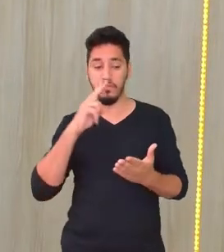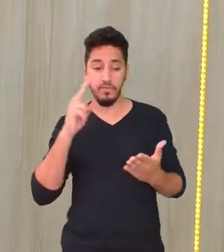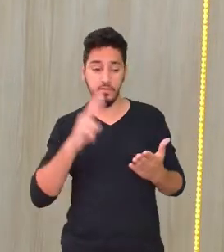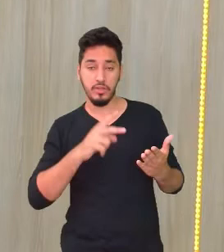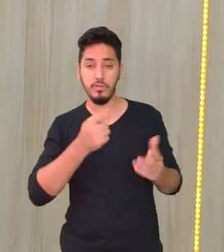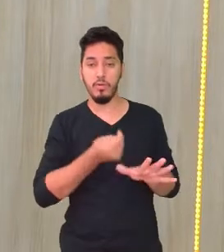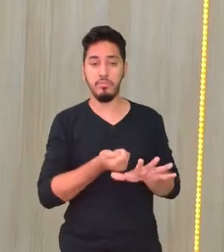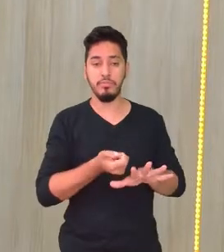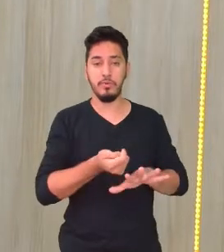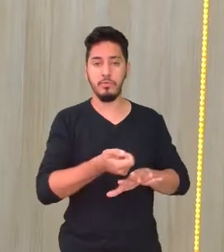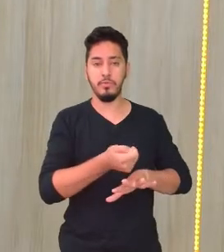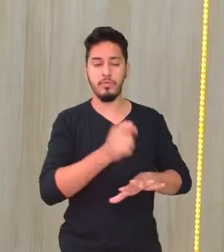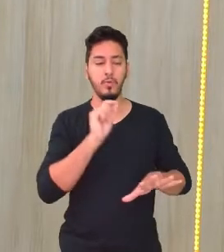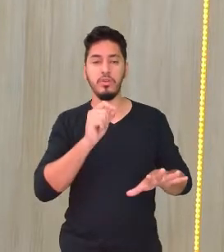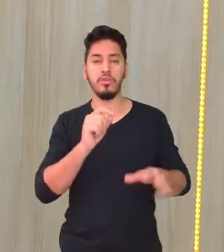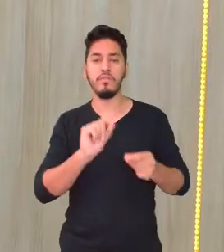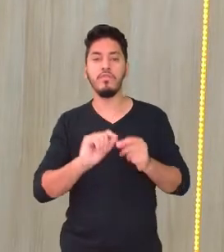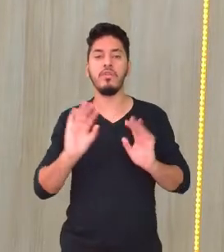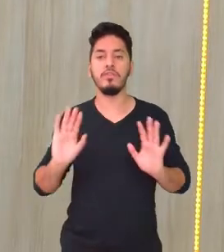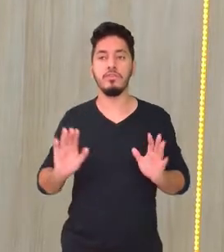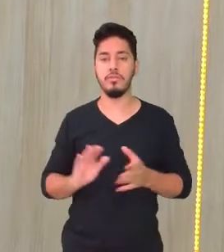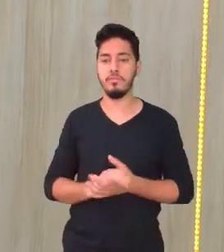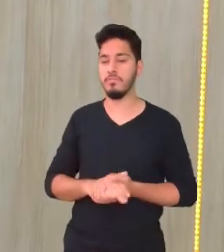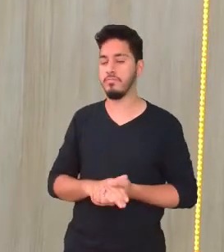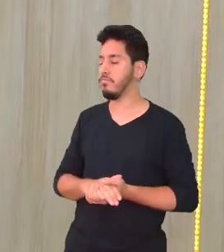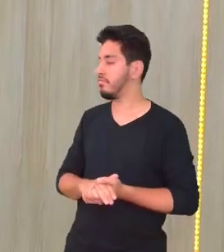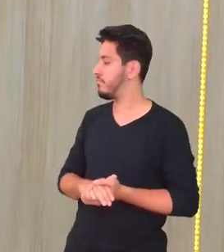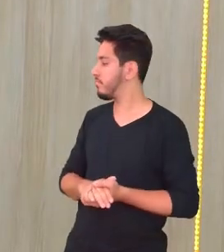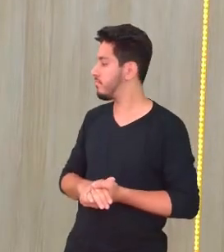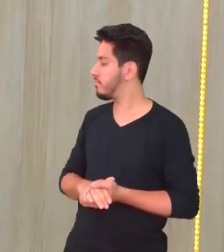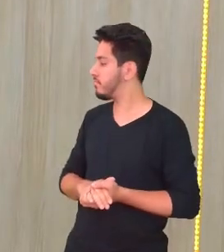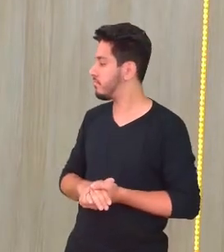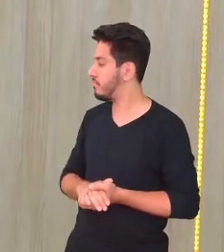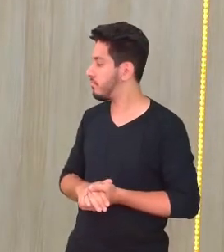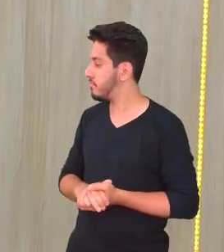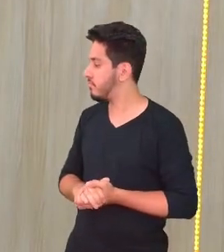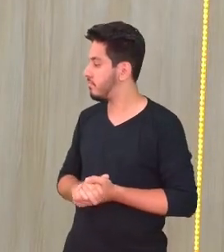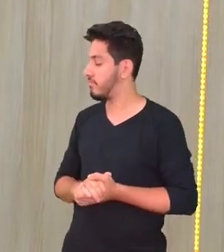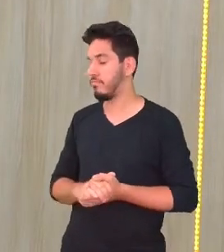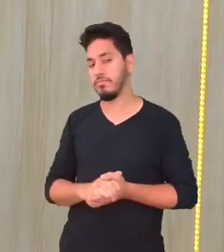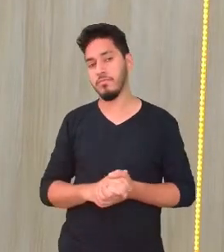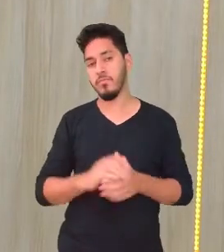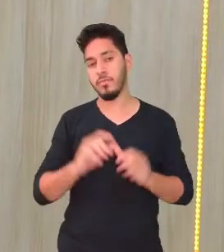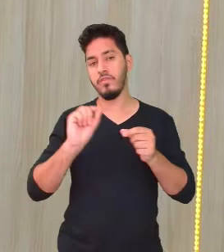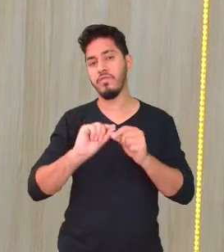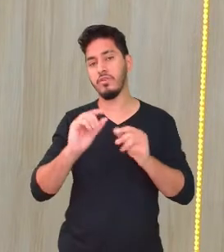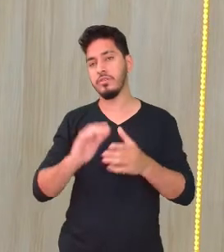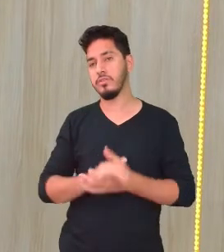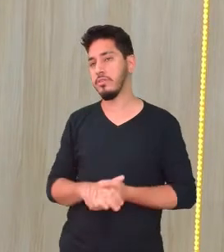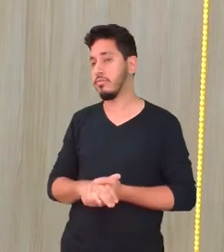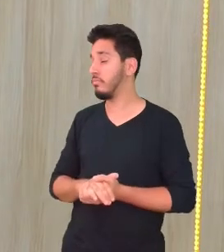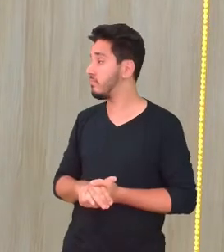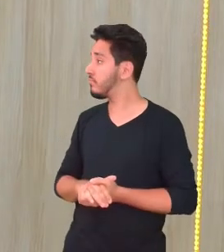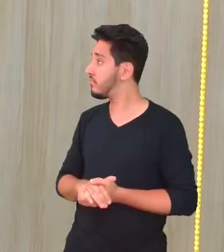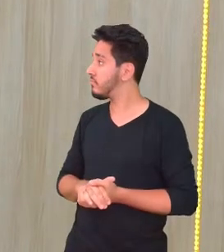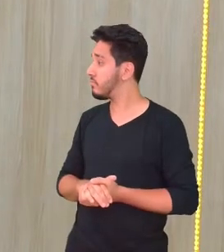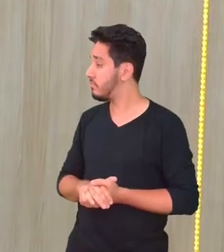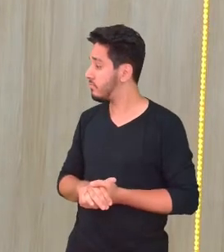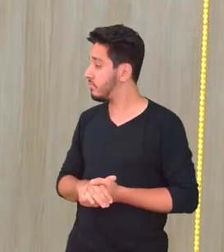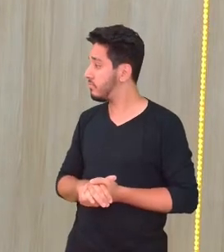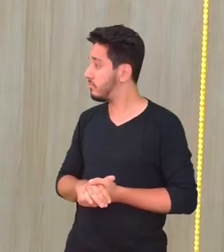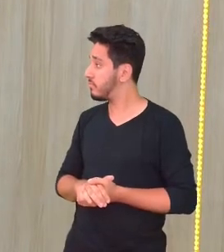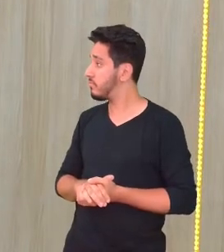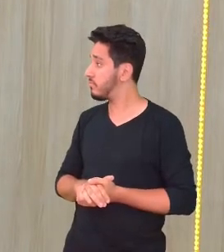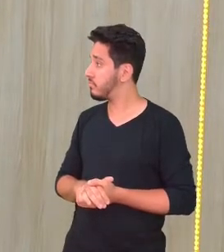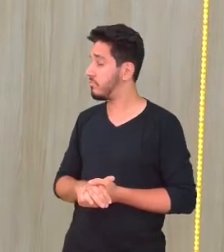uma fake news? Como é que a gente deve lidar com essas notícias que são veiculadas